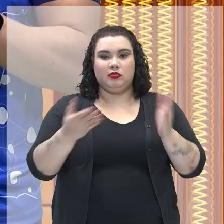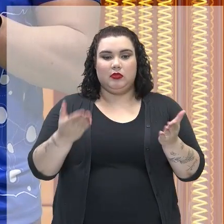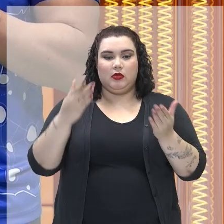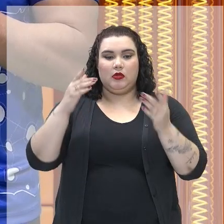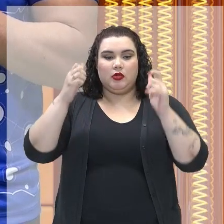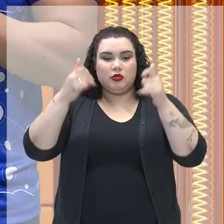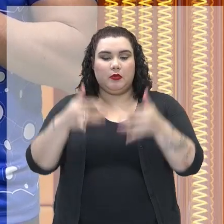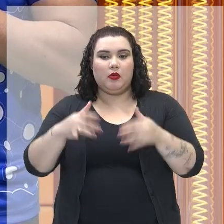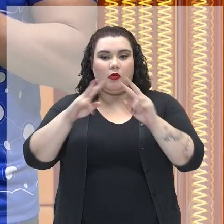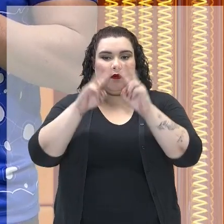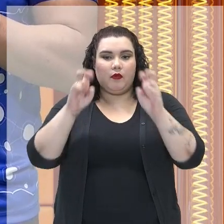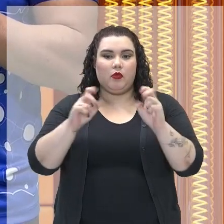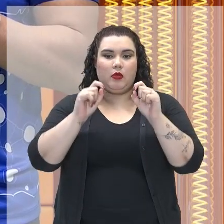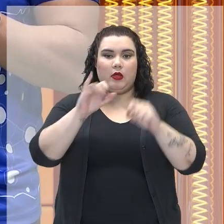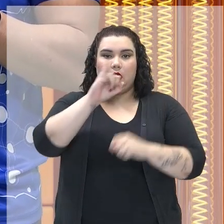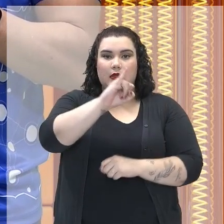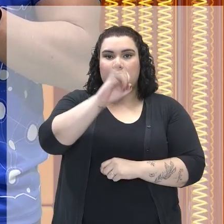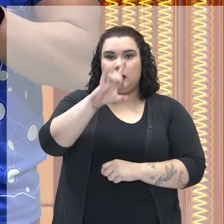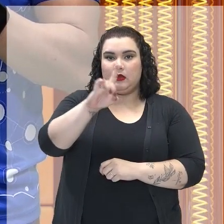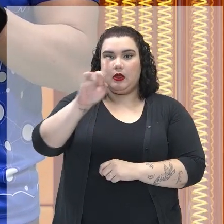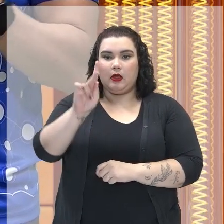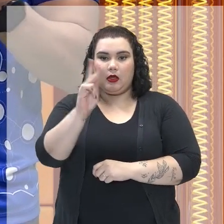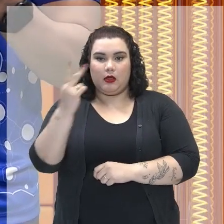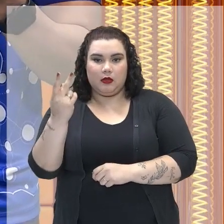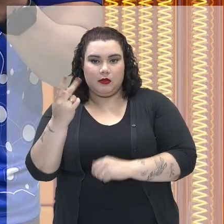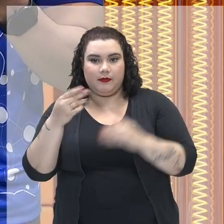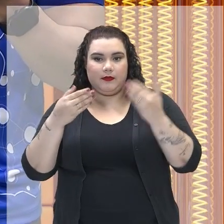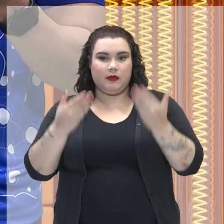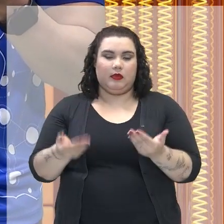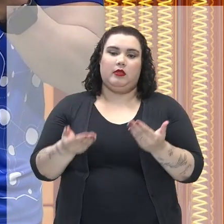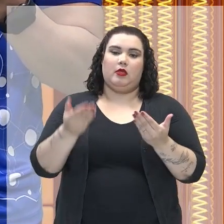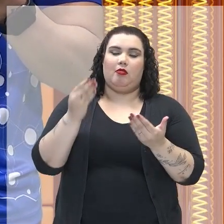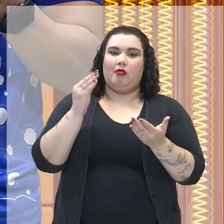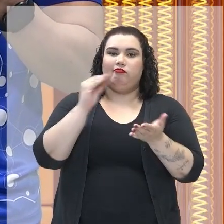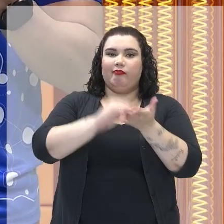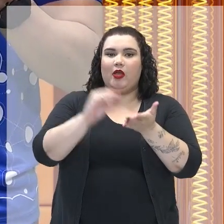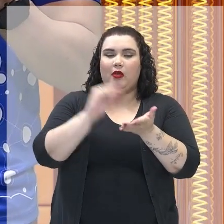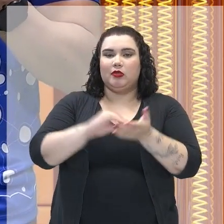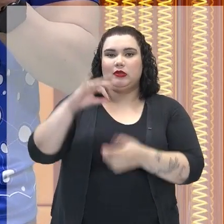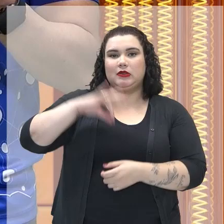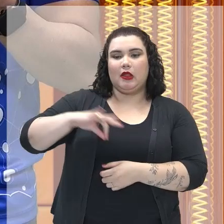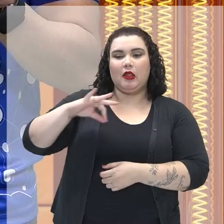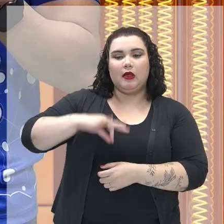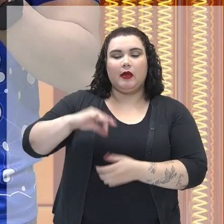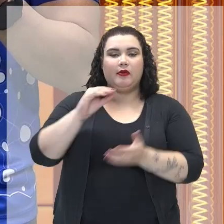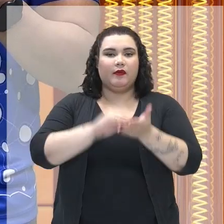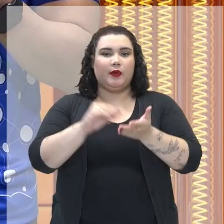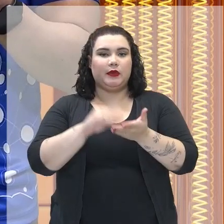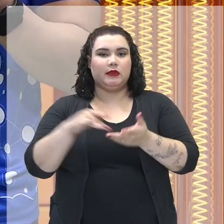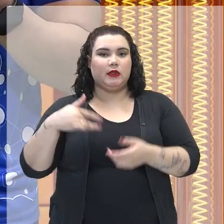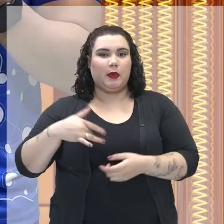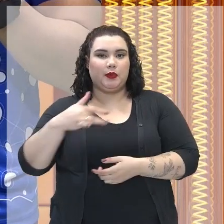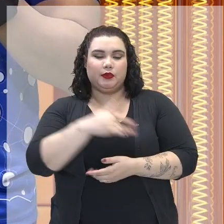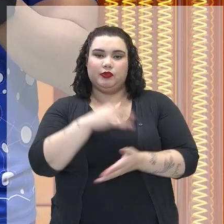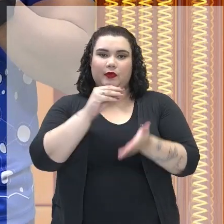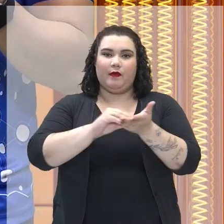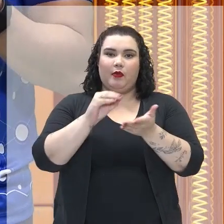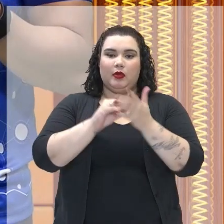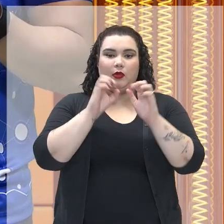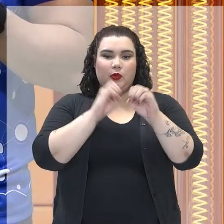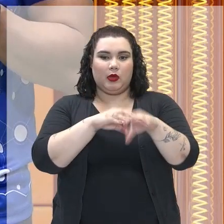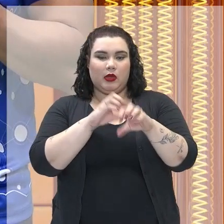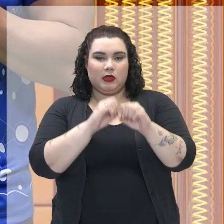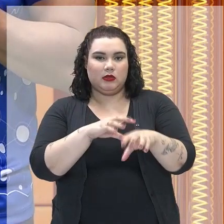de desenvolvimento humano, IDH, por exemplo. Então, há precariedade no acesso à renda, à saúde, à educação,